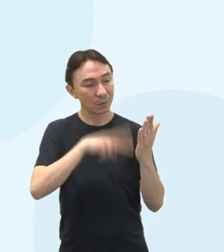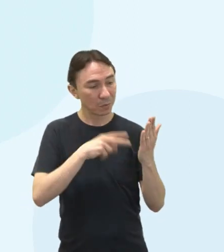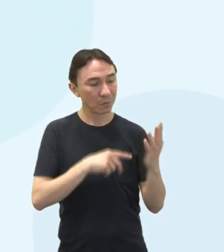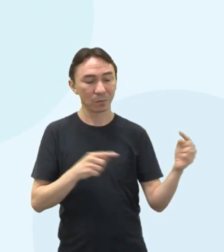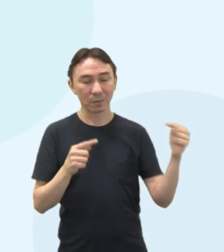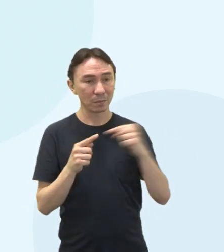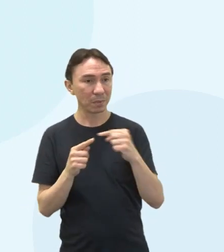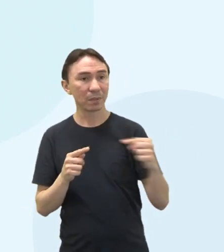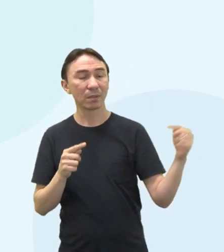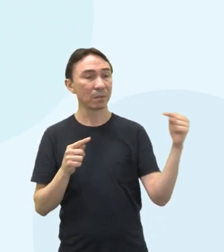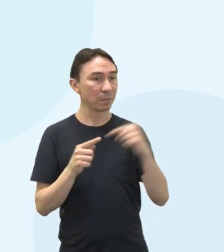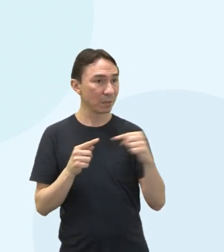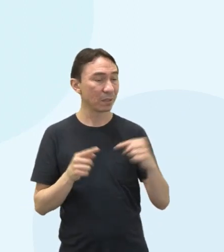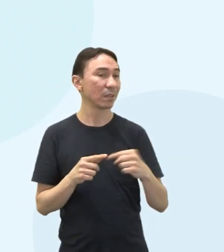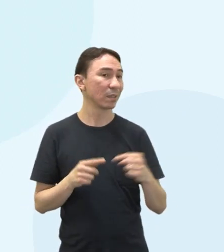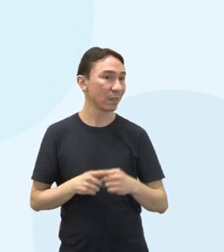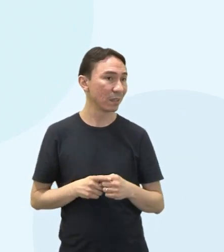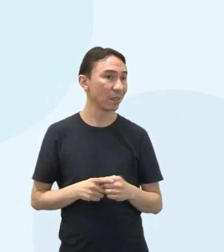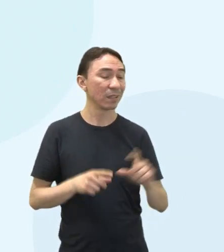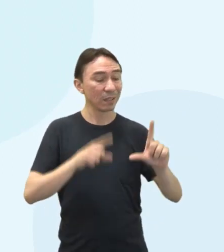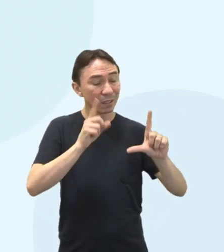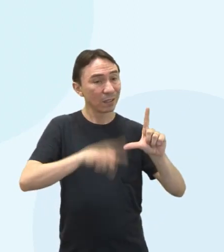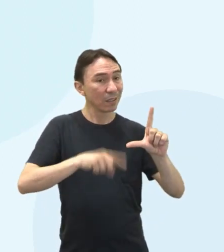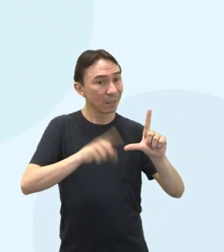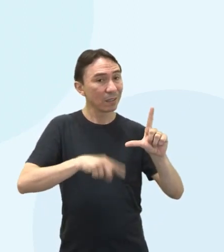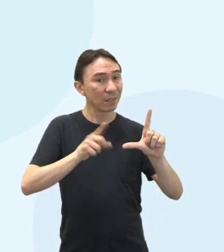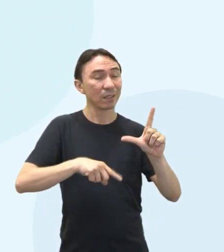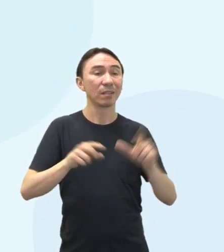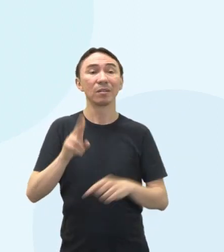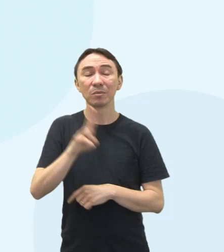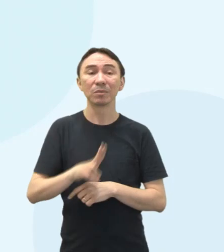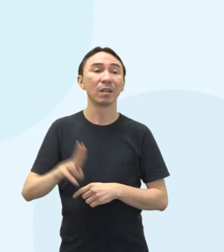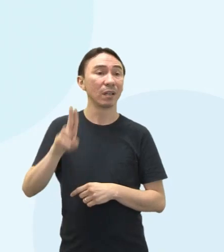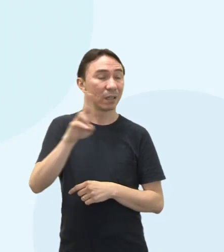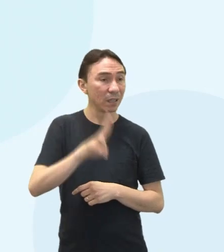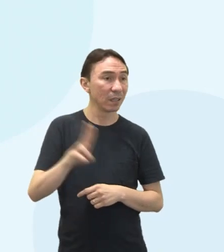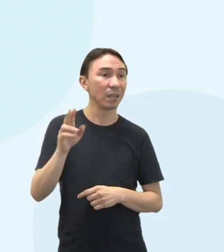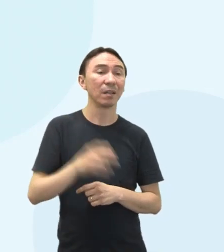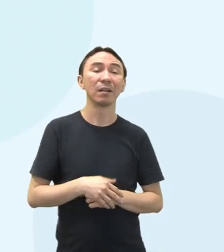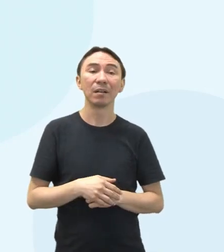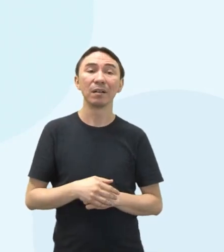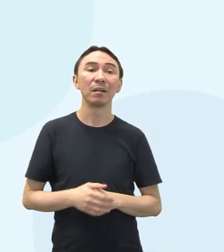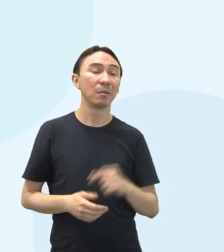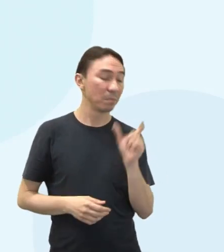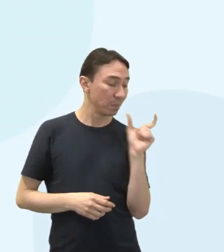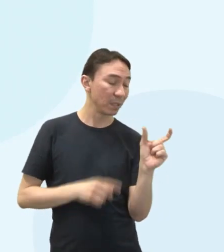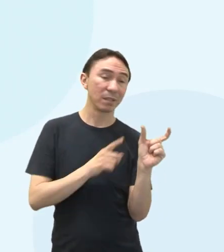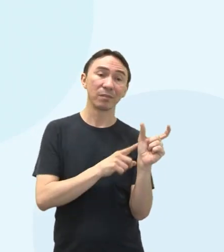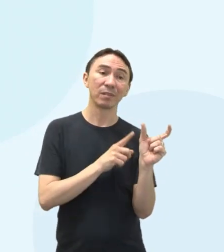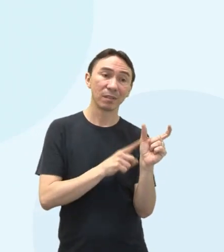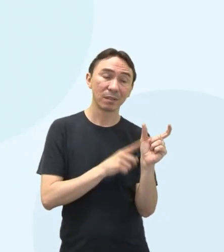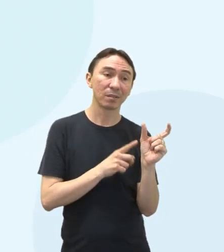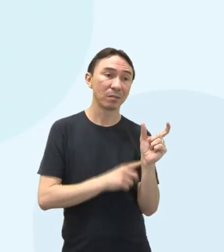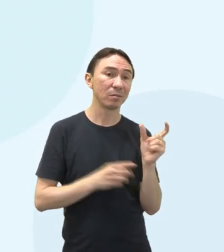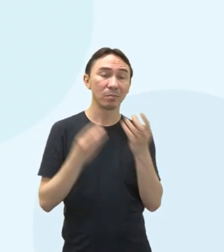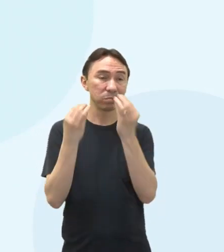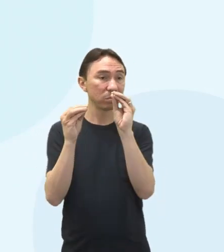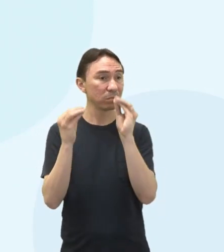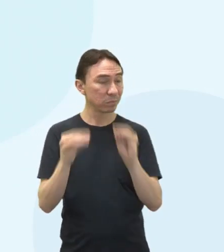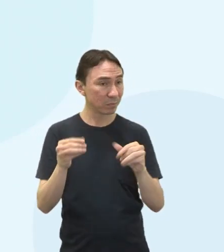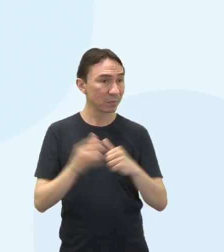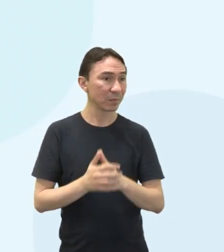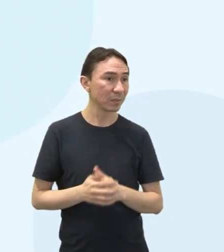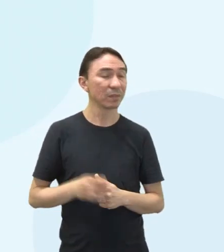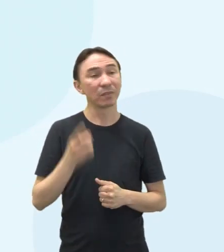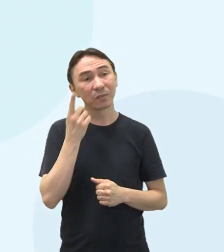utilizar as letras né Completar com as palavras né localizar no dicionário a palavra algo tão